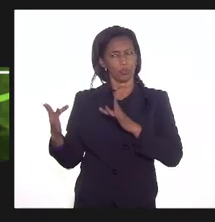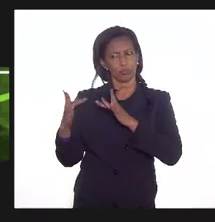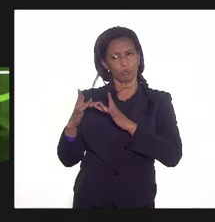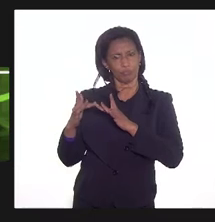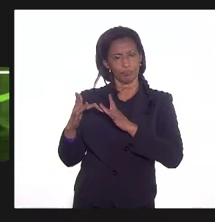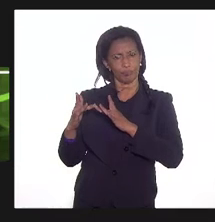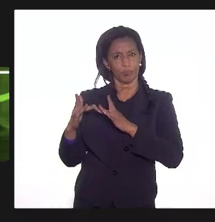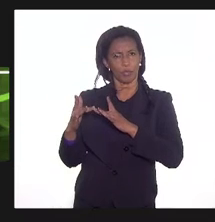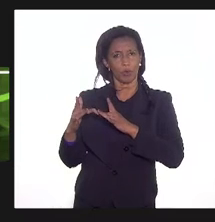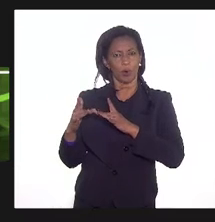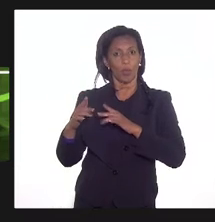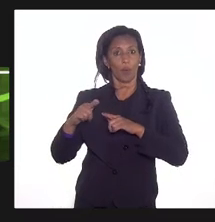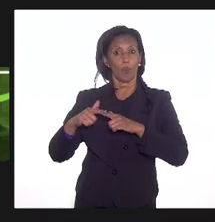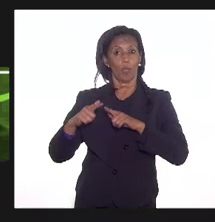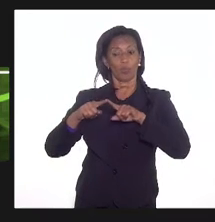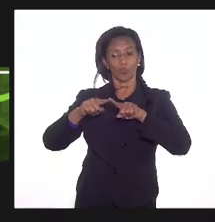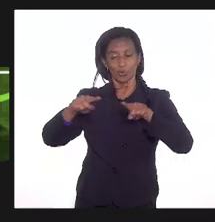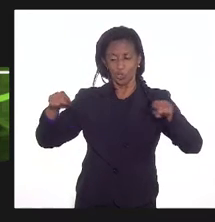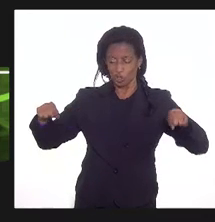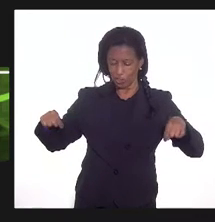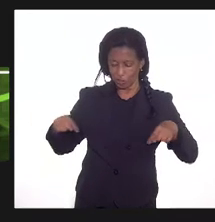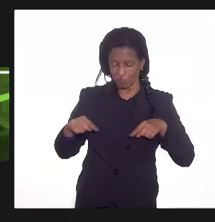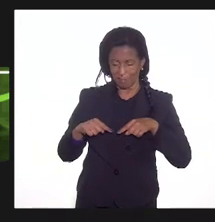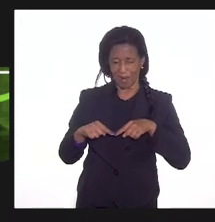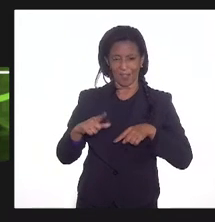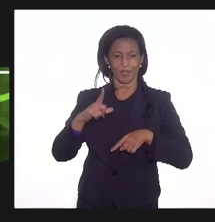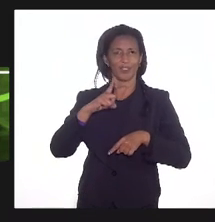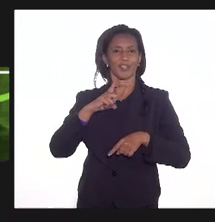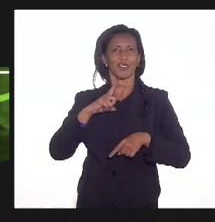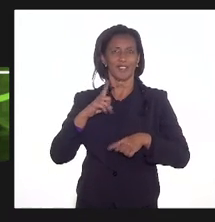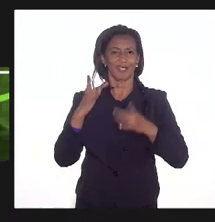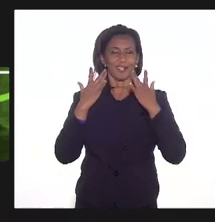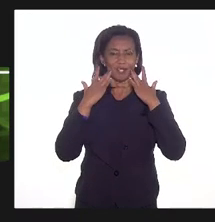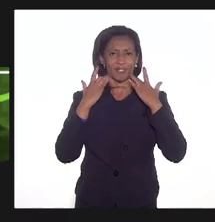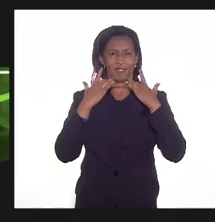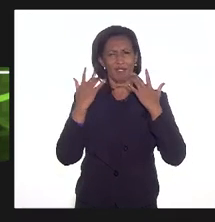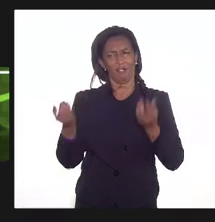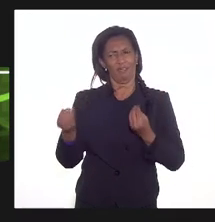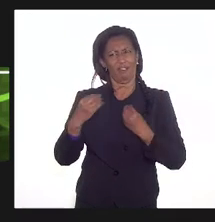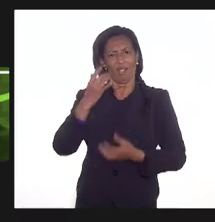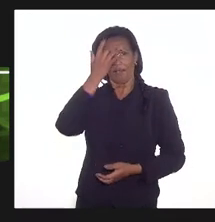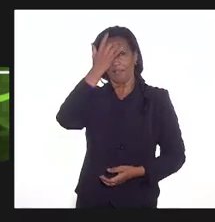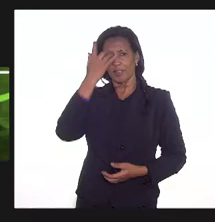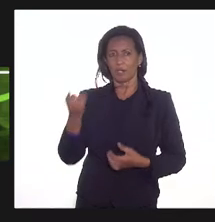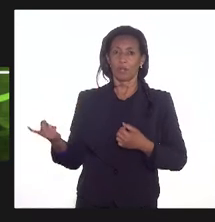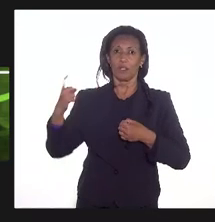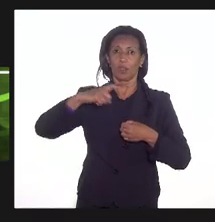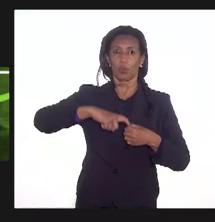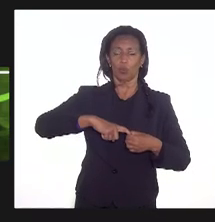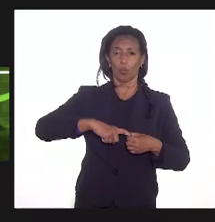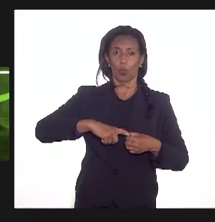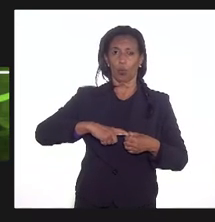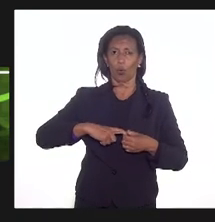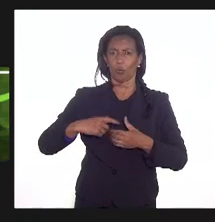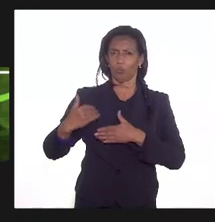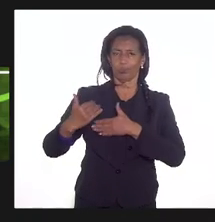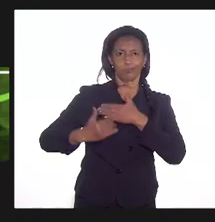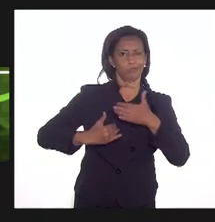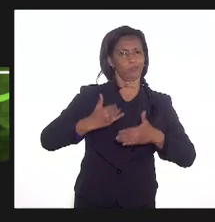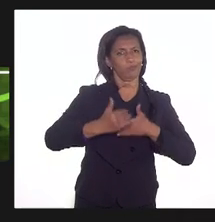graças a Deus por conta dos espaços que a gente tem do teatro até isso nos facilitou esse retorno gradual